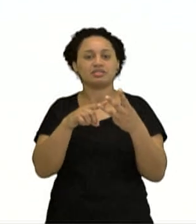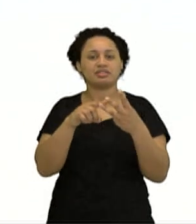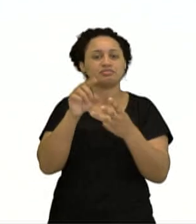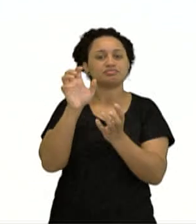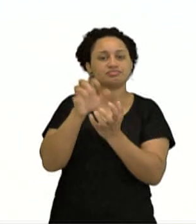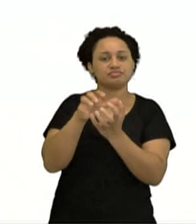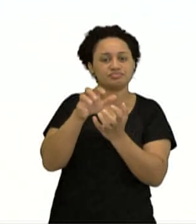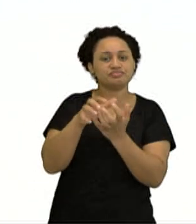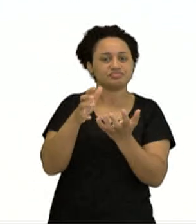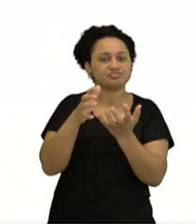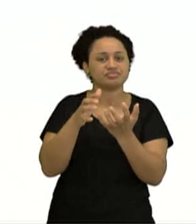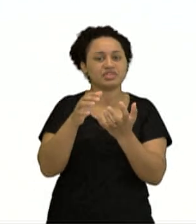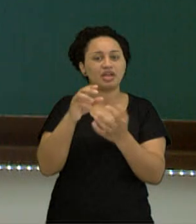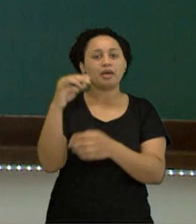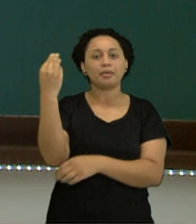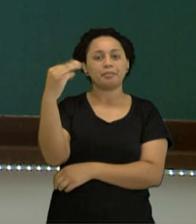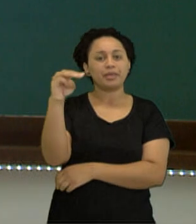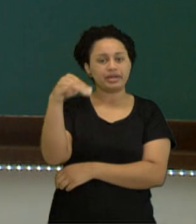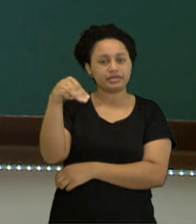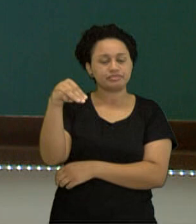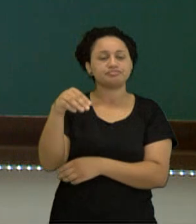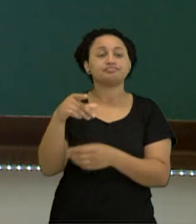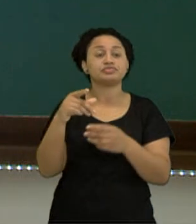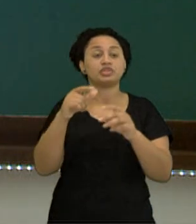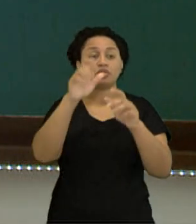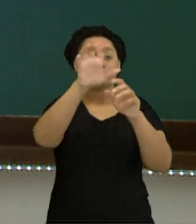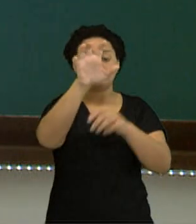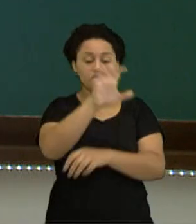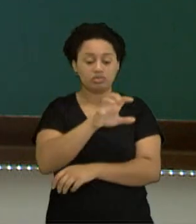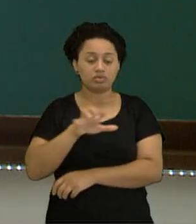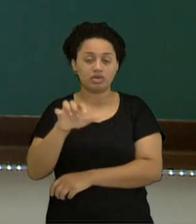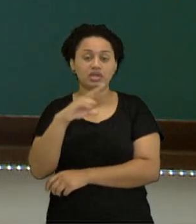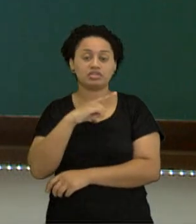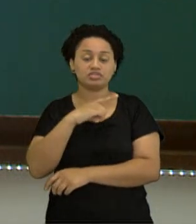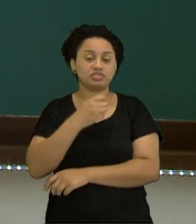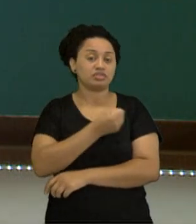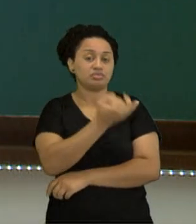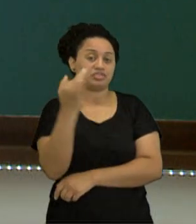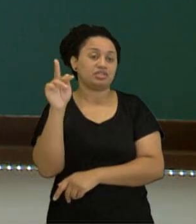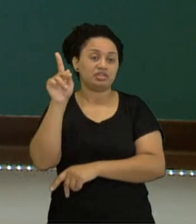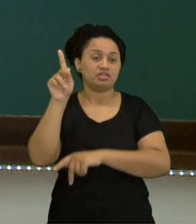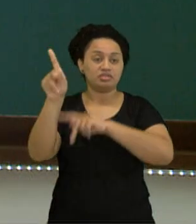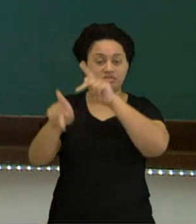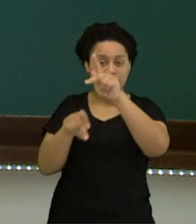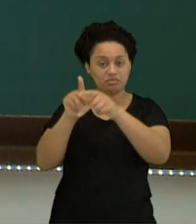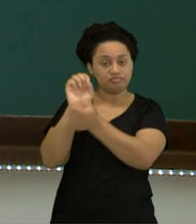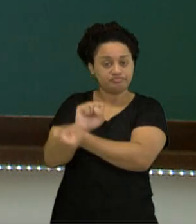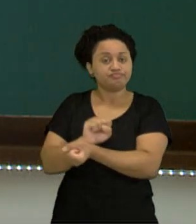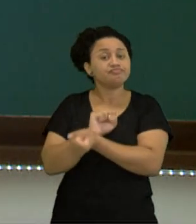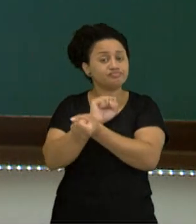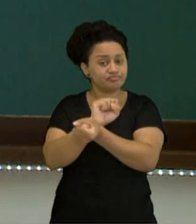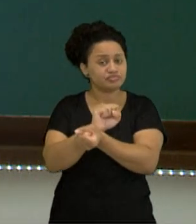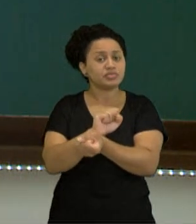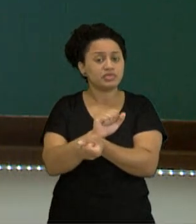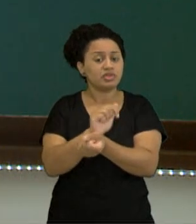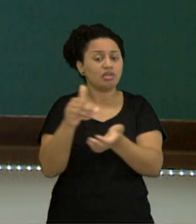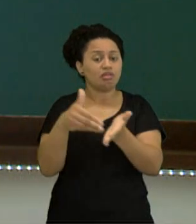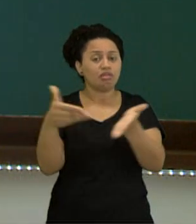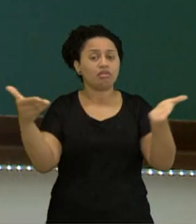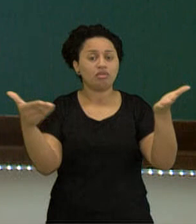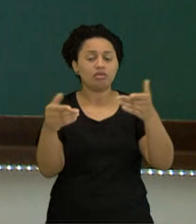São Luís. Então, as áreas que receberam uma grande quantidade desses povos escravizados e que hoje têm